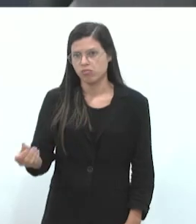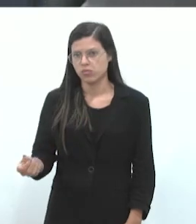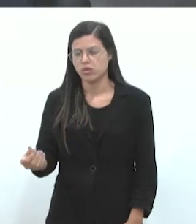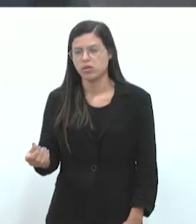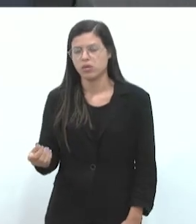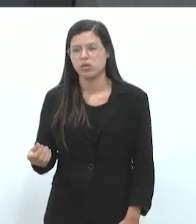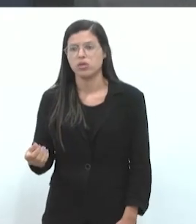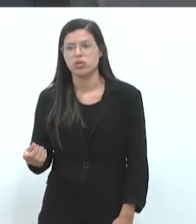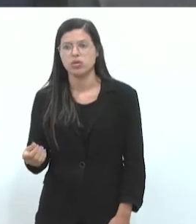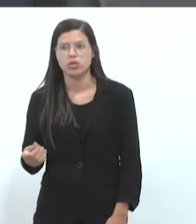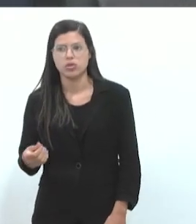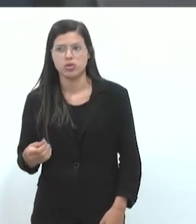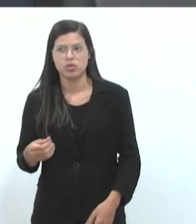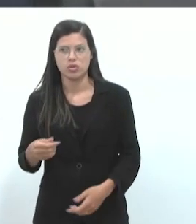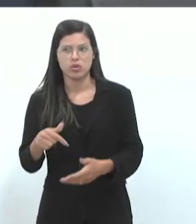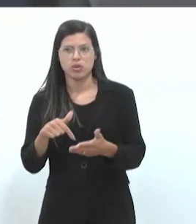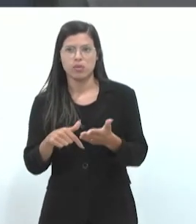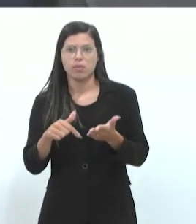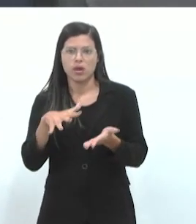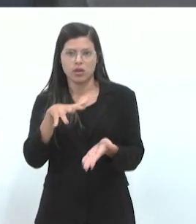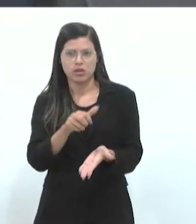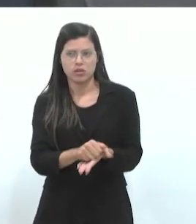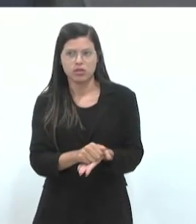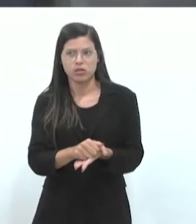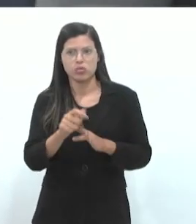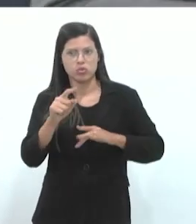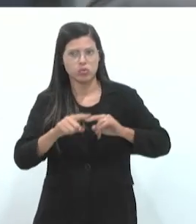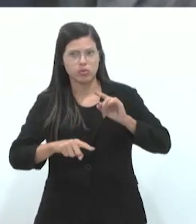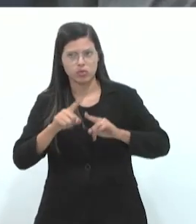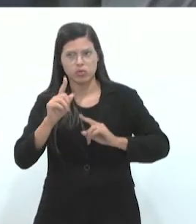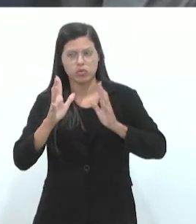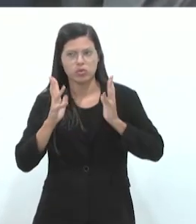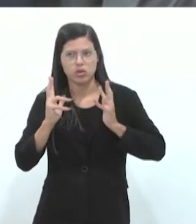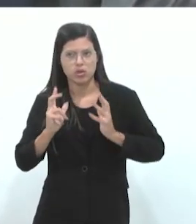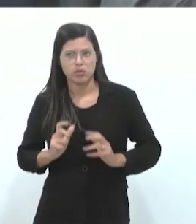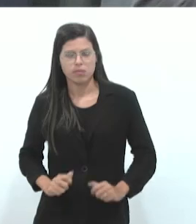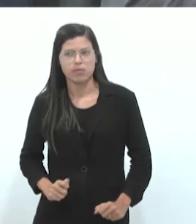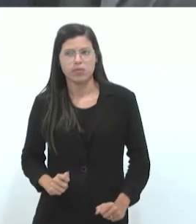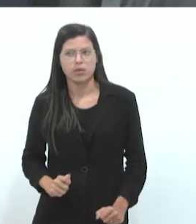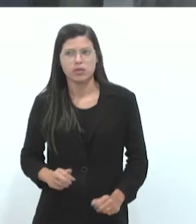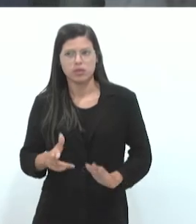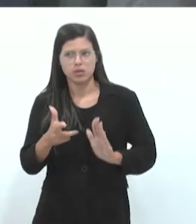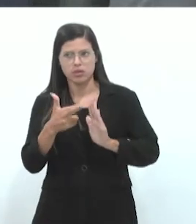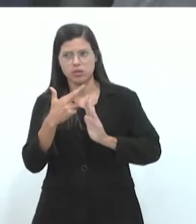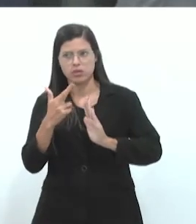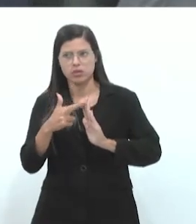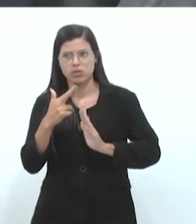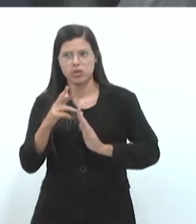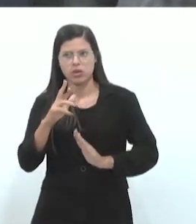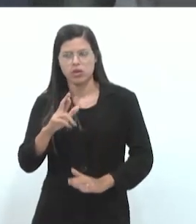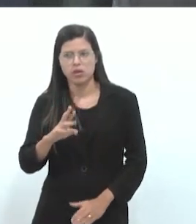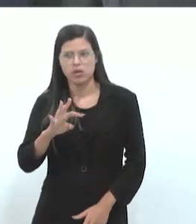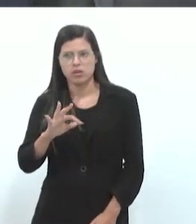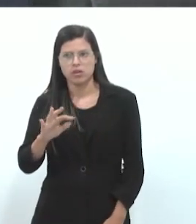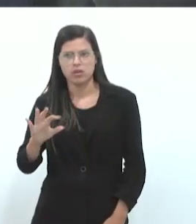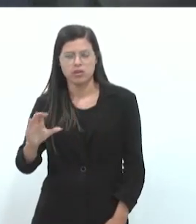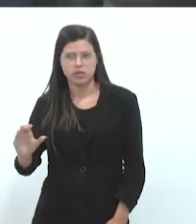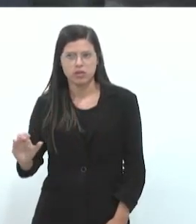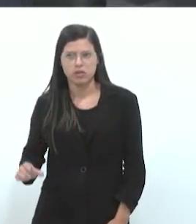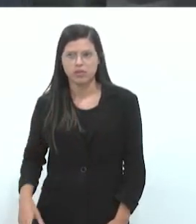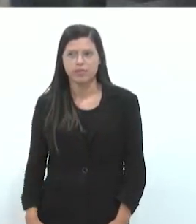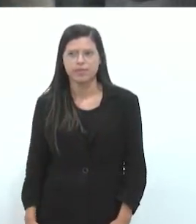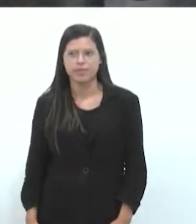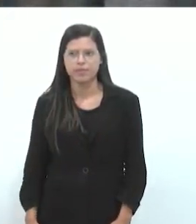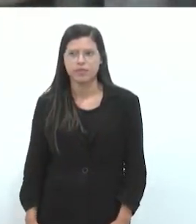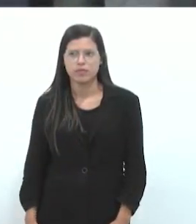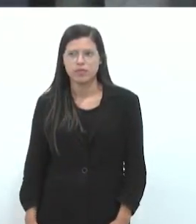para notificação e registro de produtos saneantes, na fórmula da Resolução RDC número 59.